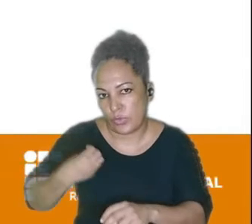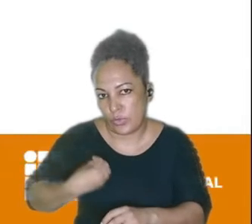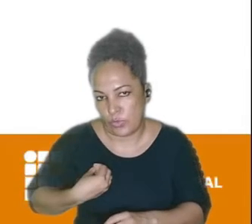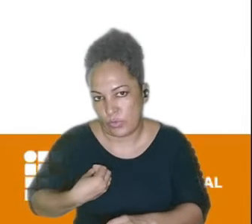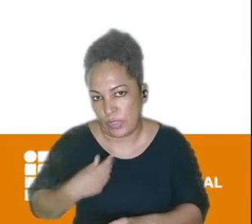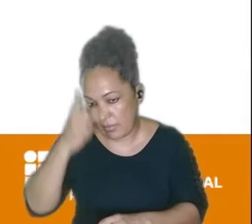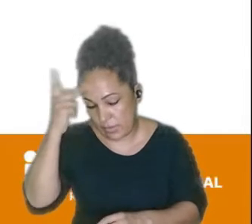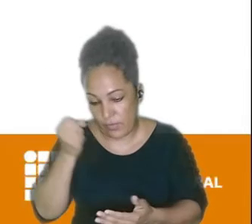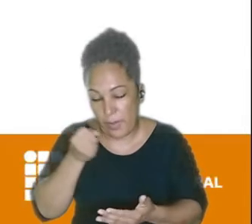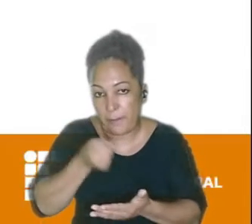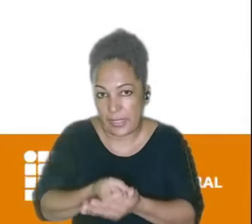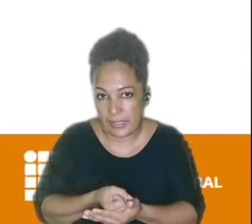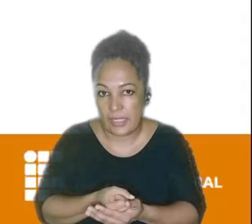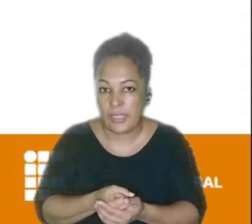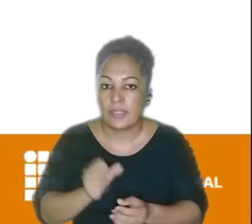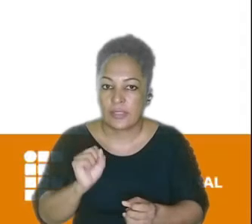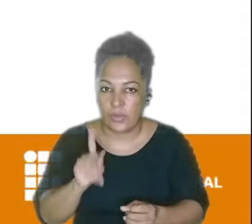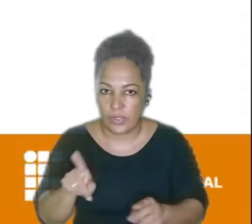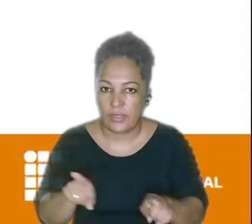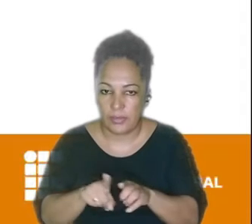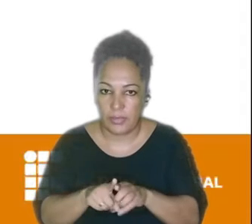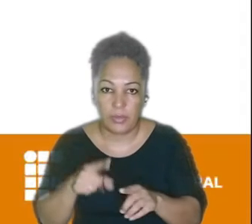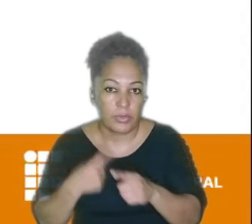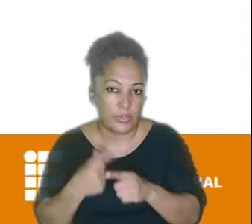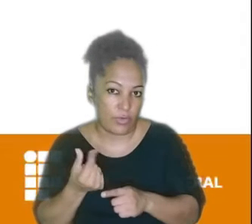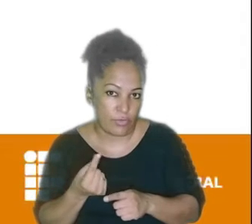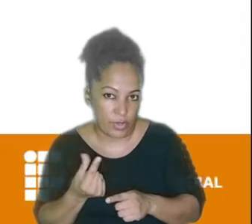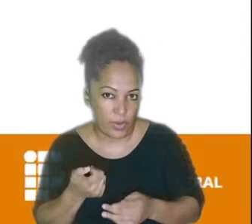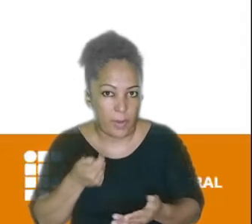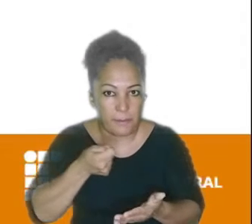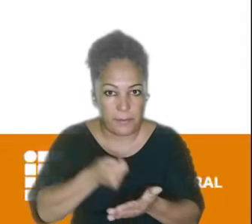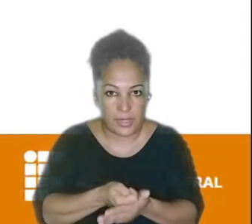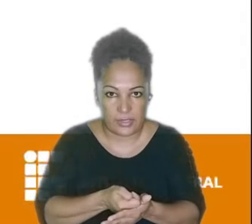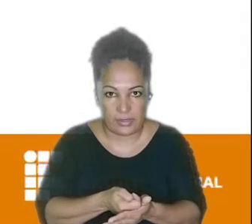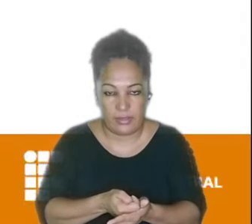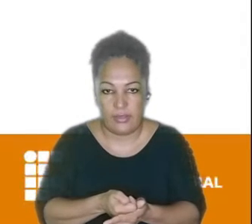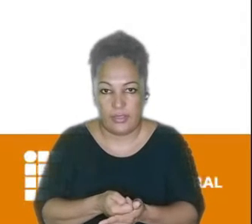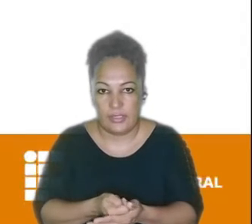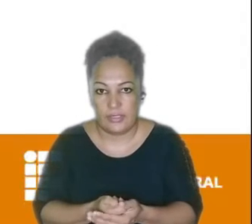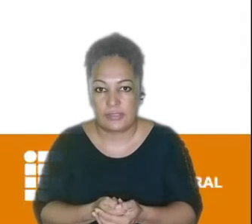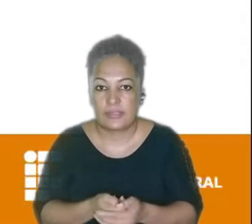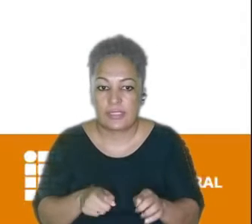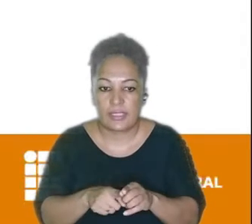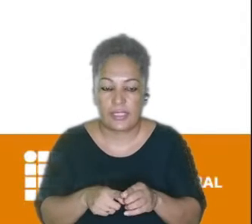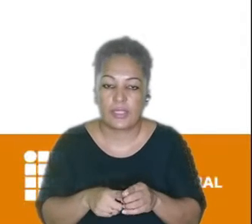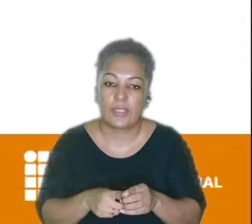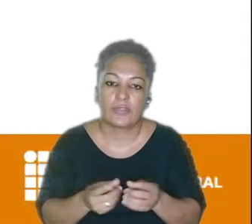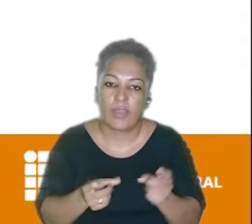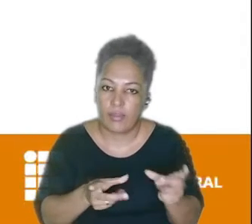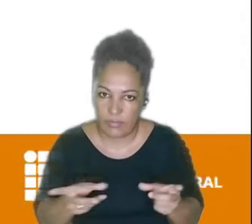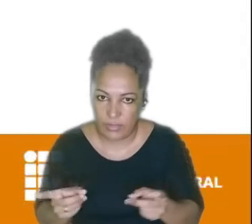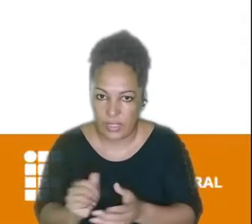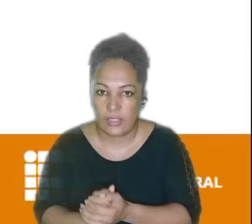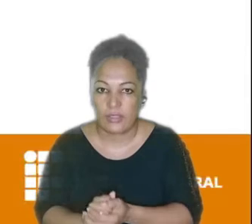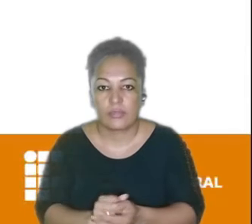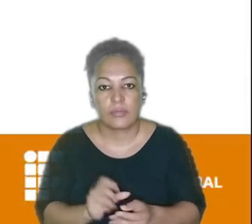valor a ser pago pelo passageiro, ok aqui também, né. Porque o valor a ser pago está contido na passagem, né?